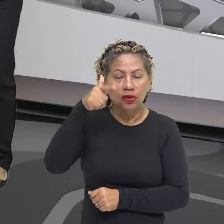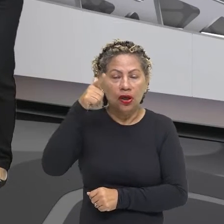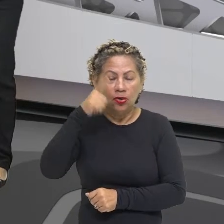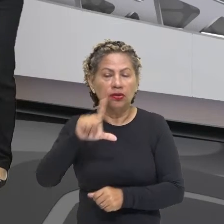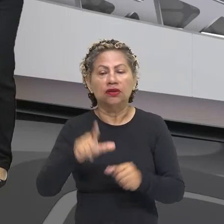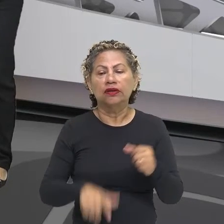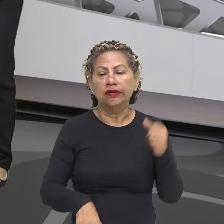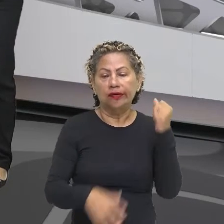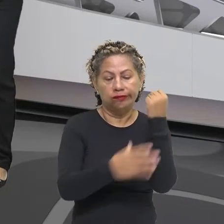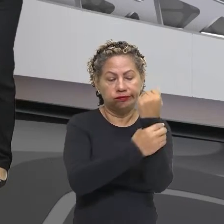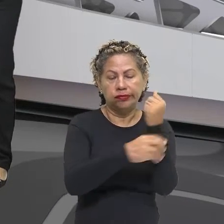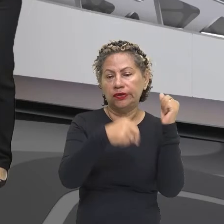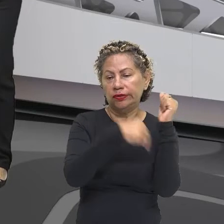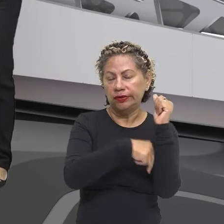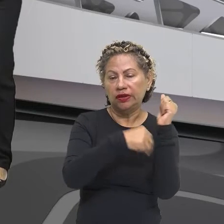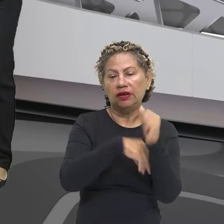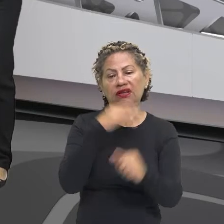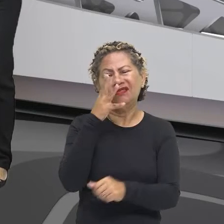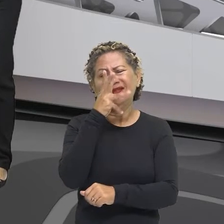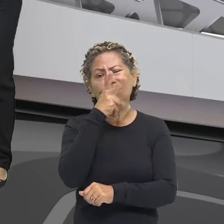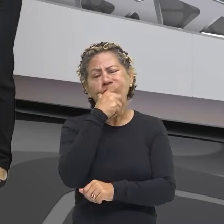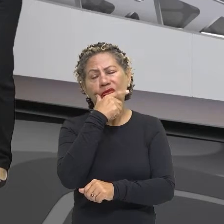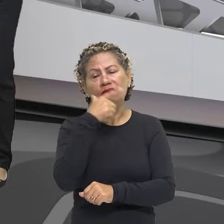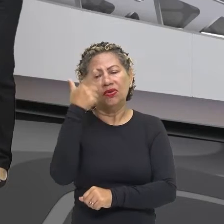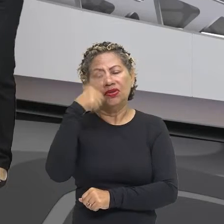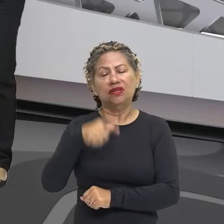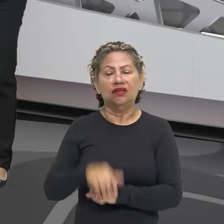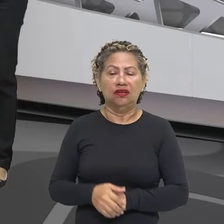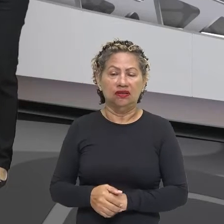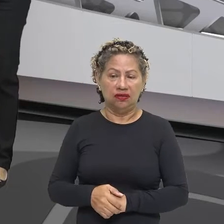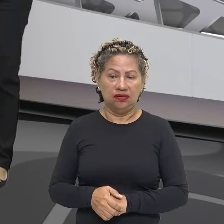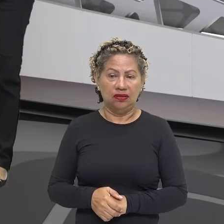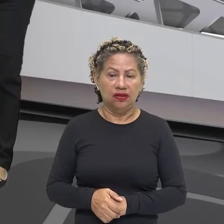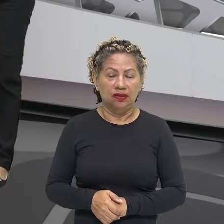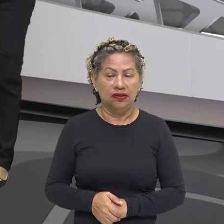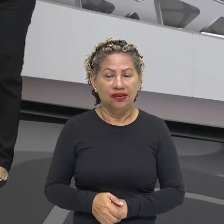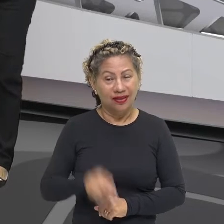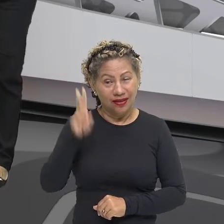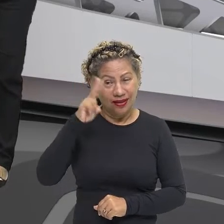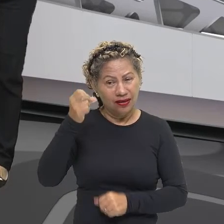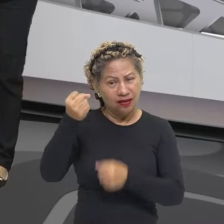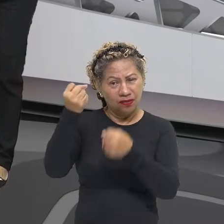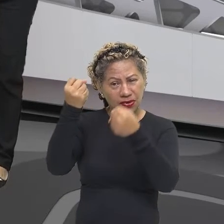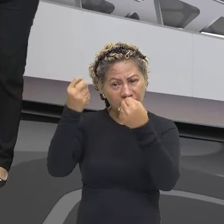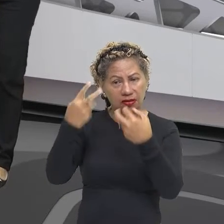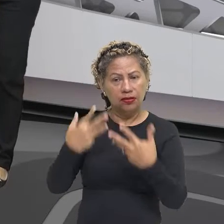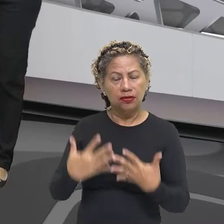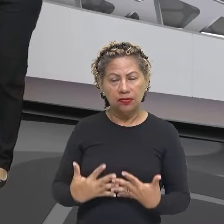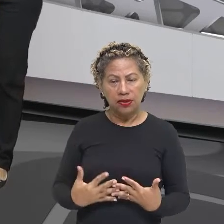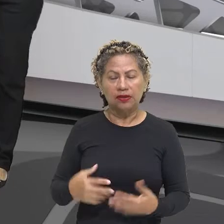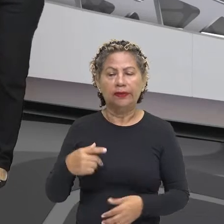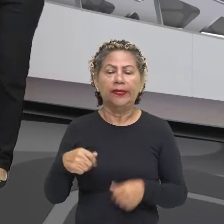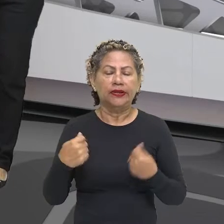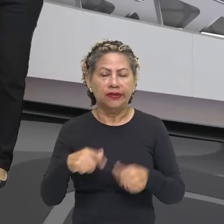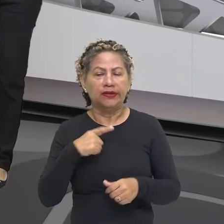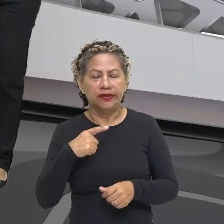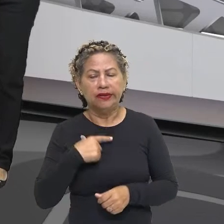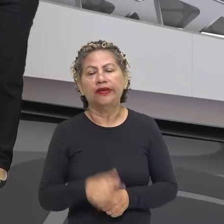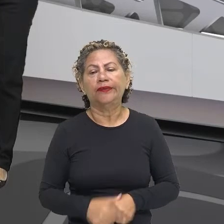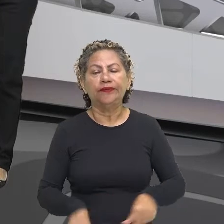cofre de senhas, ok? Então, a gente precisa ter também cuidado e colocar também uma